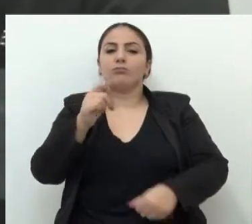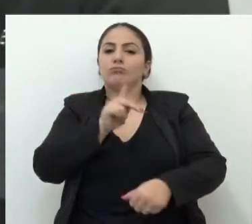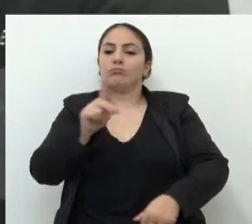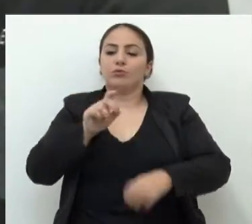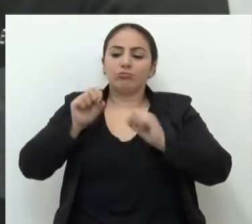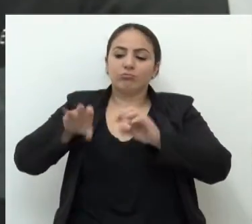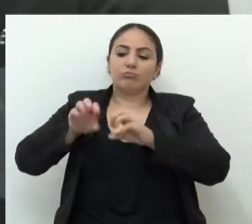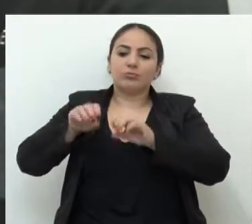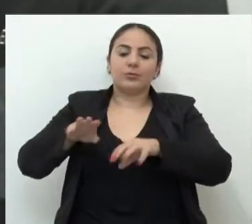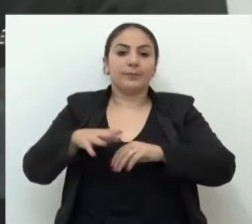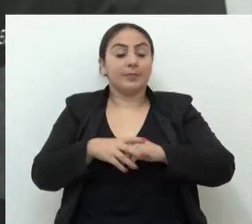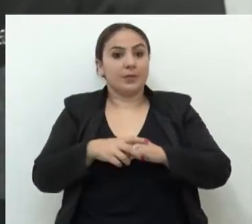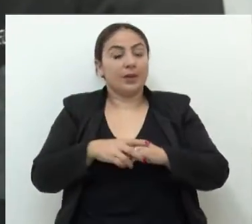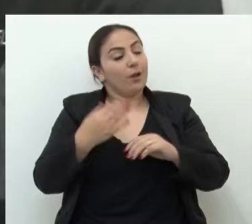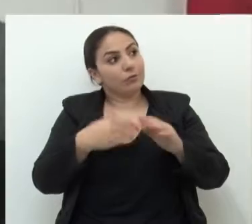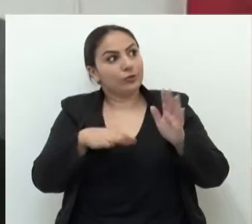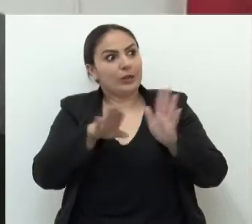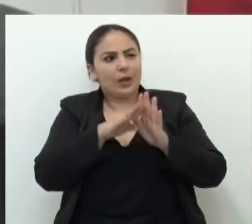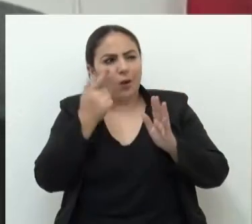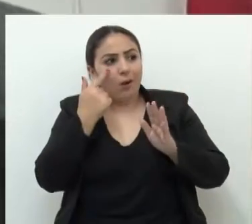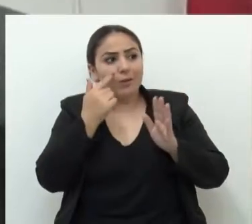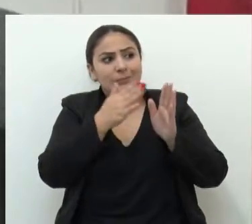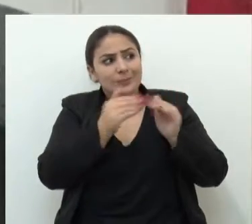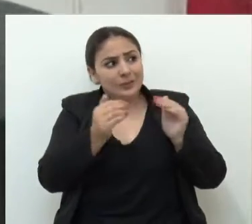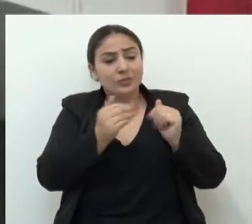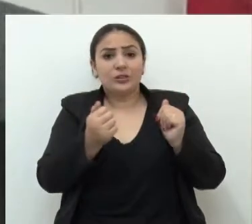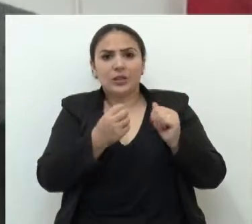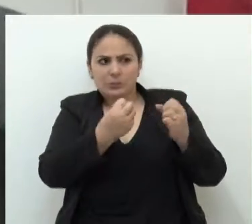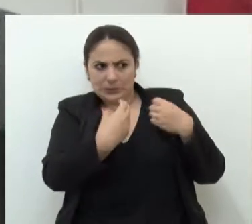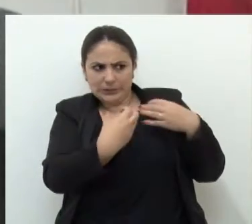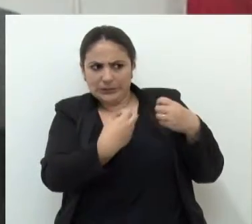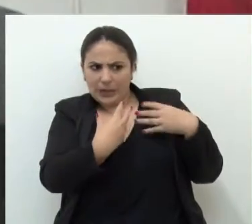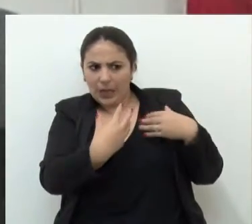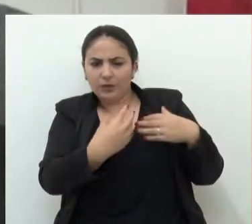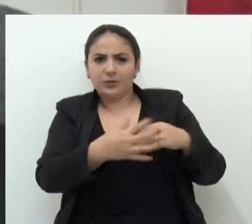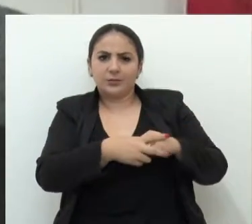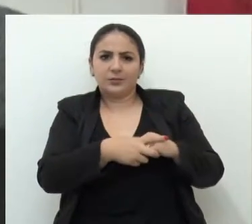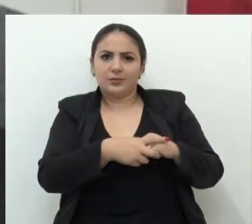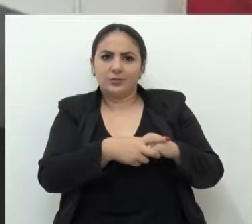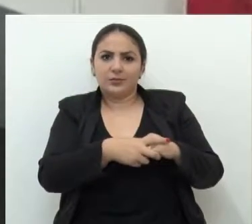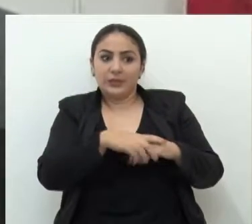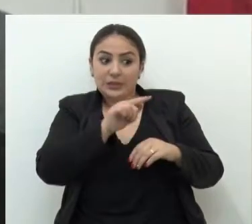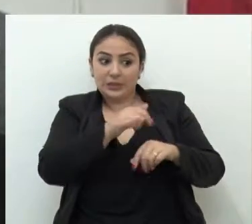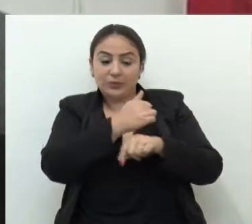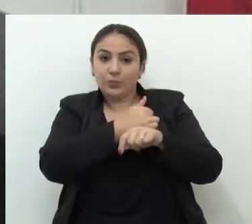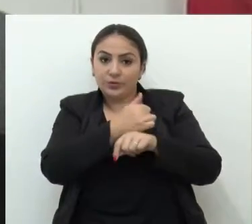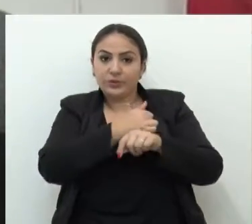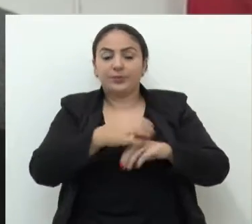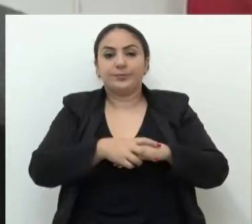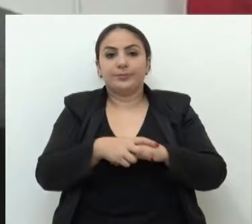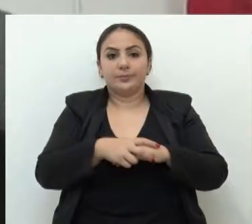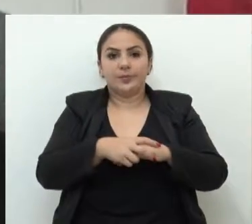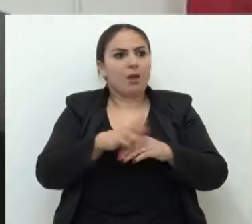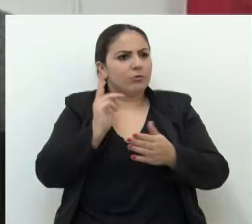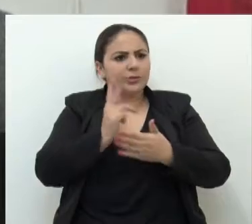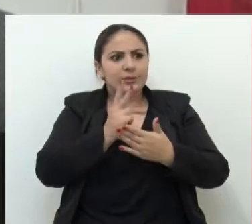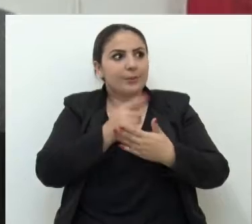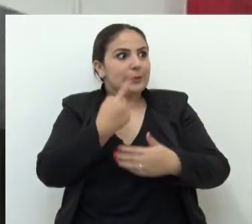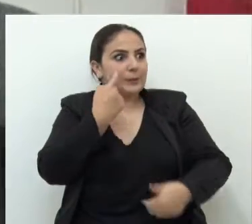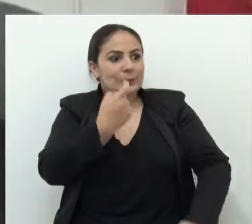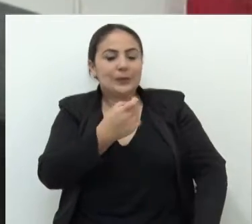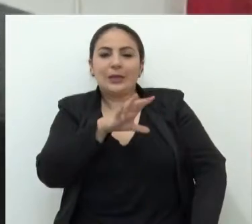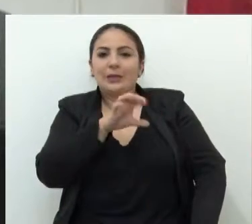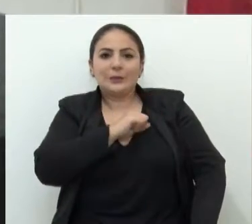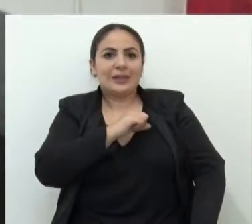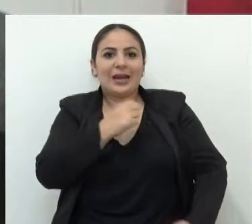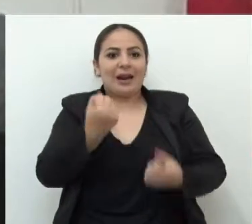patrão que se tornou um professor. Cheguei e pedi para ele se ele me ensinava, né, nessa profissão,